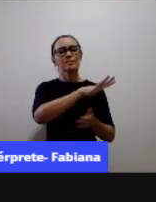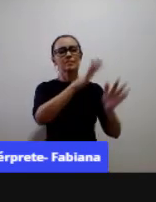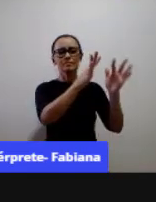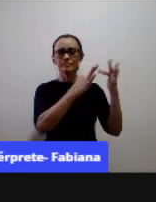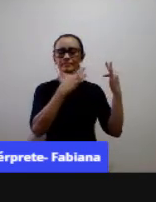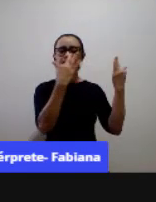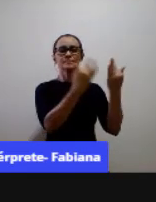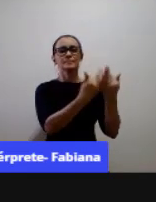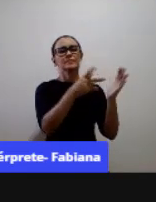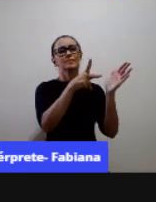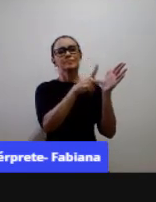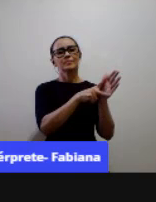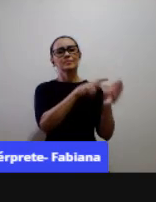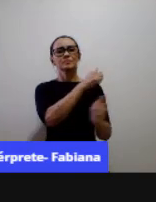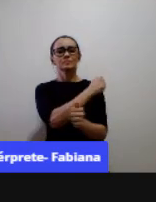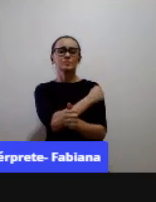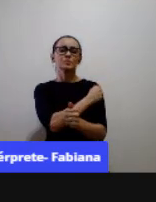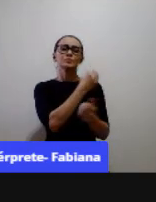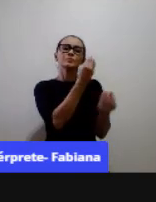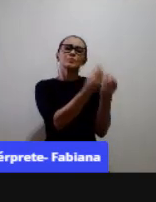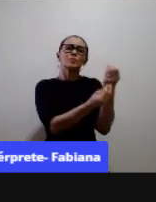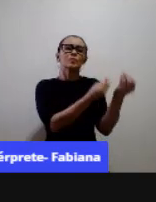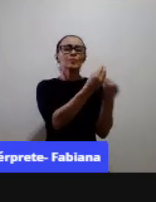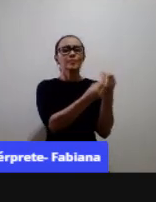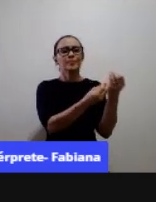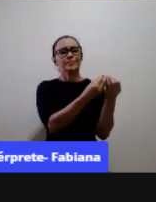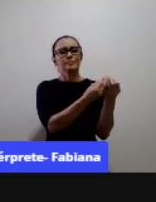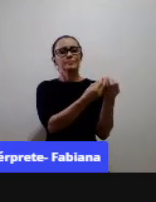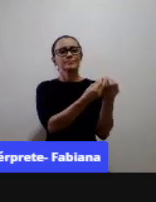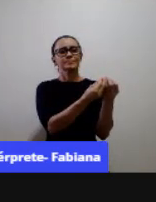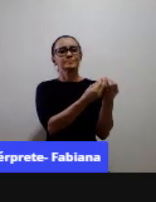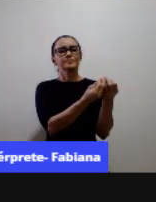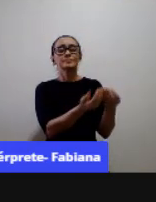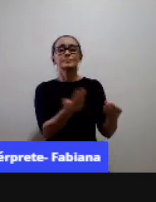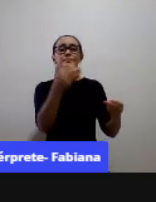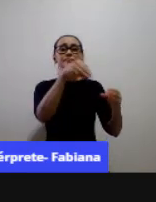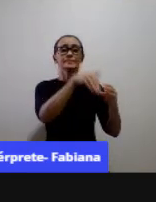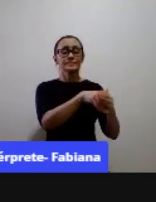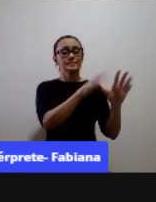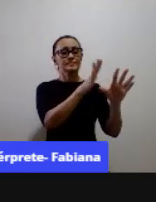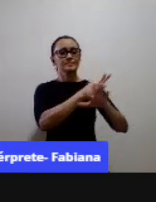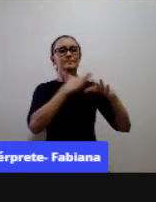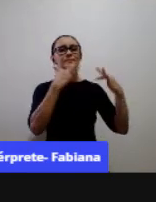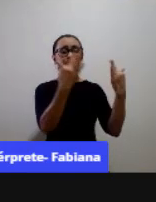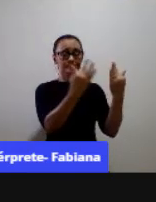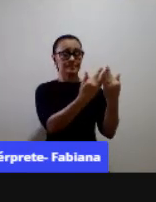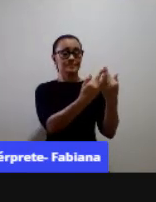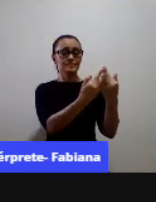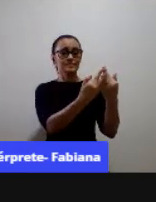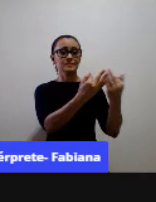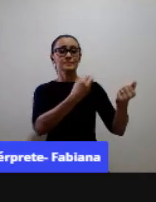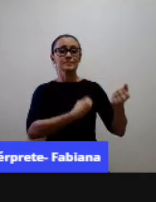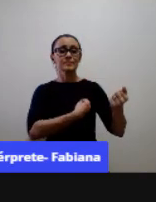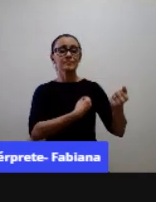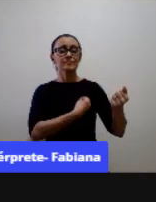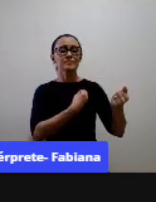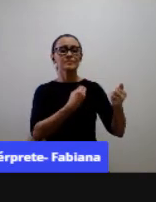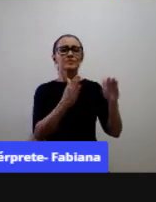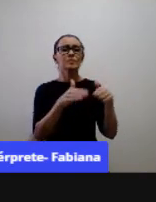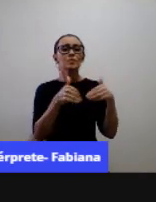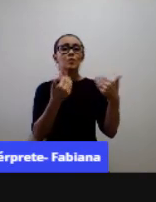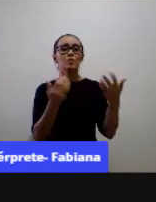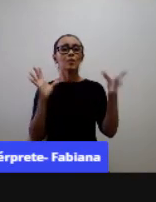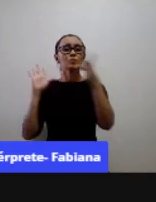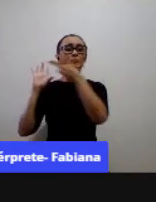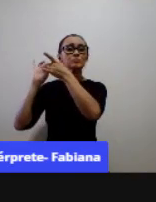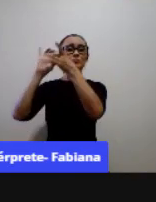familiar. Como essa criança está inserida nesse ambiente familiar? Como que é o contexto desse ambiente? A